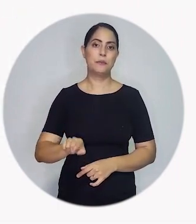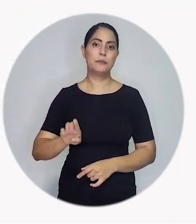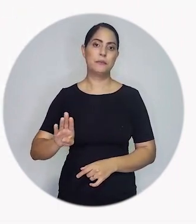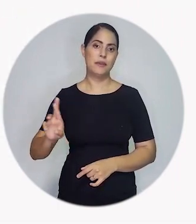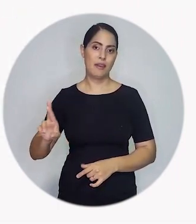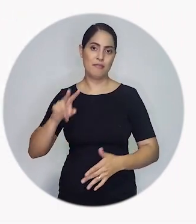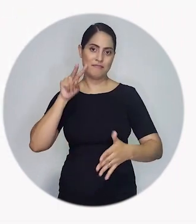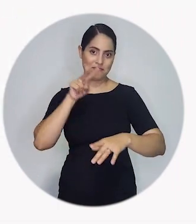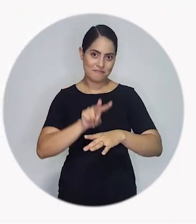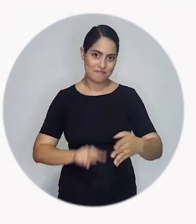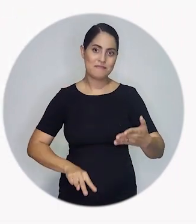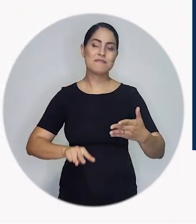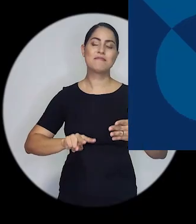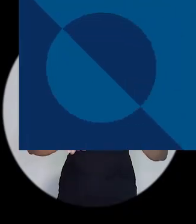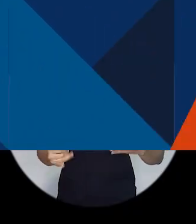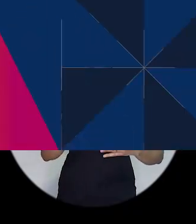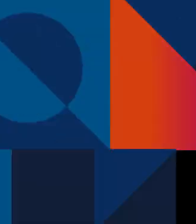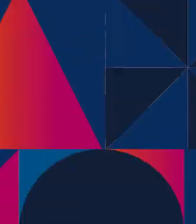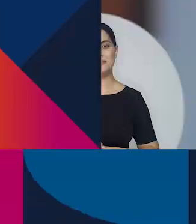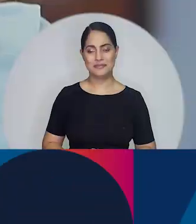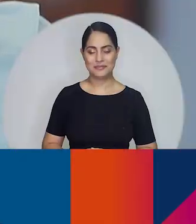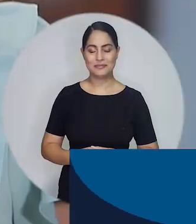editorajc.com.br. Não deixe de ler.